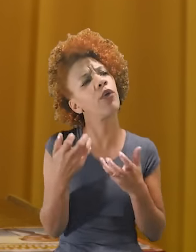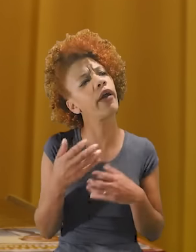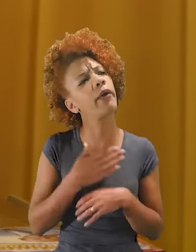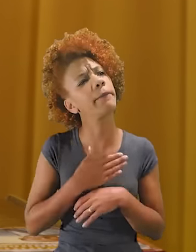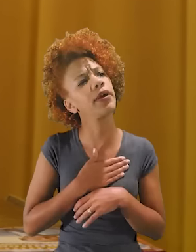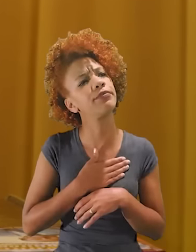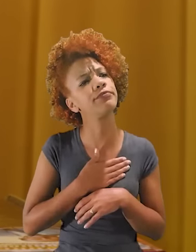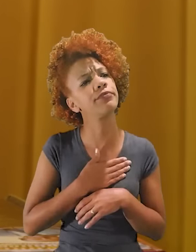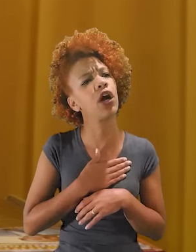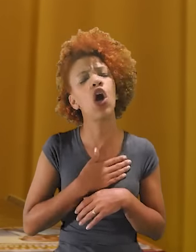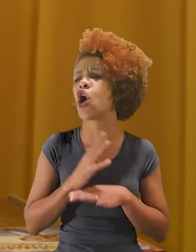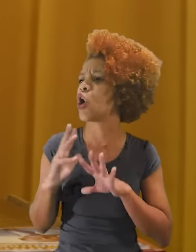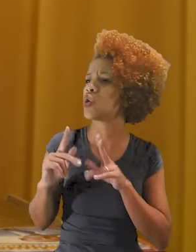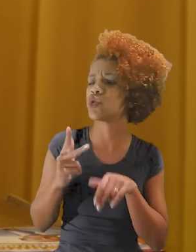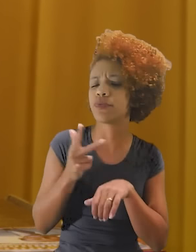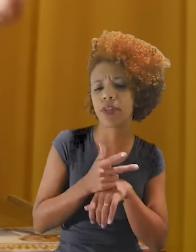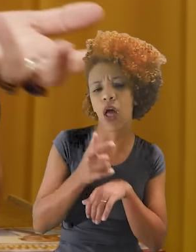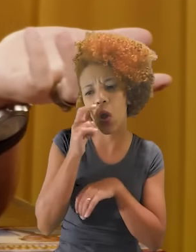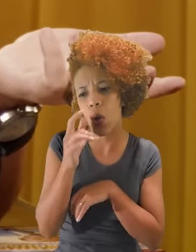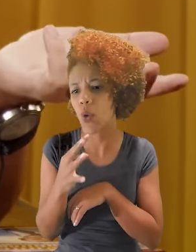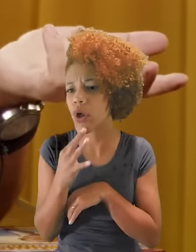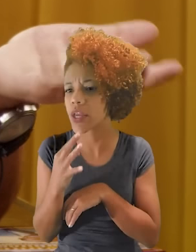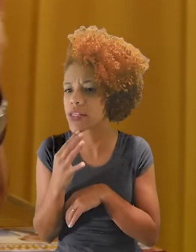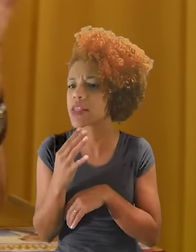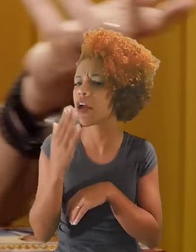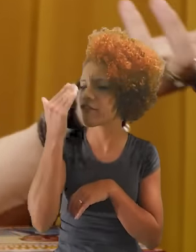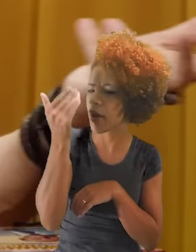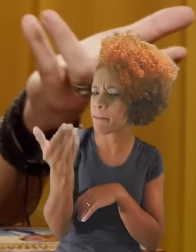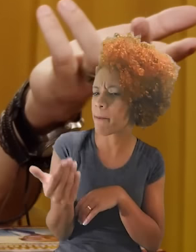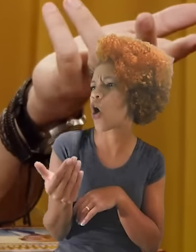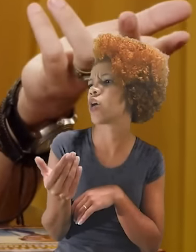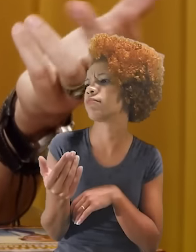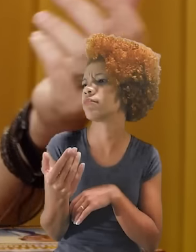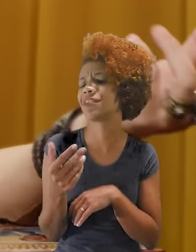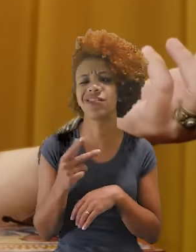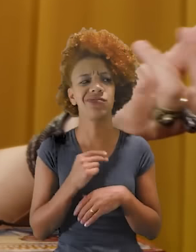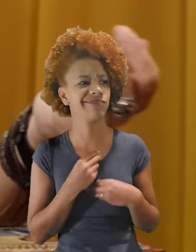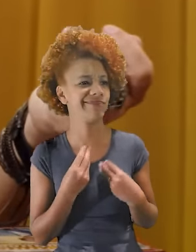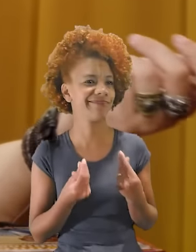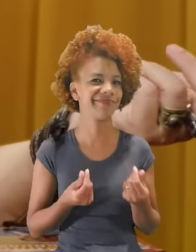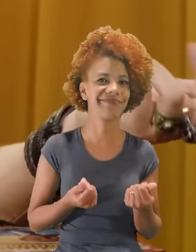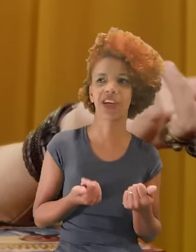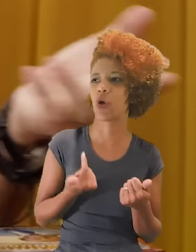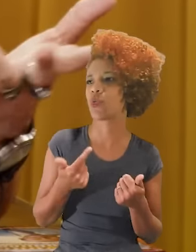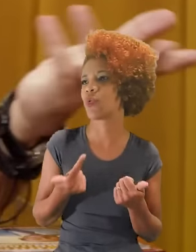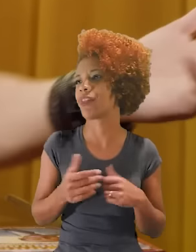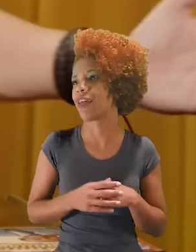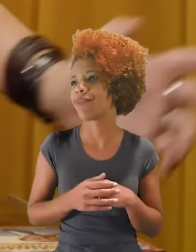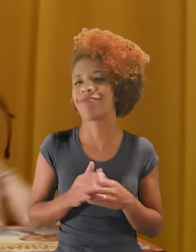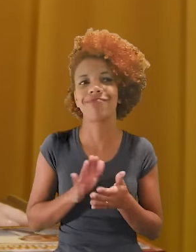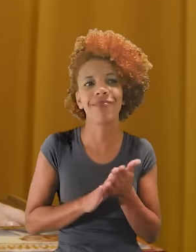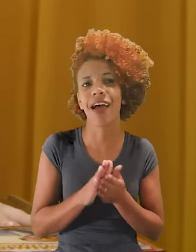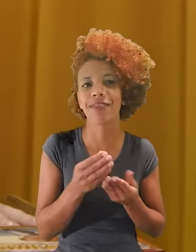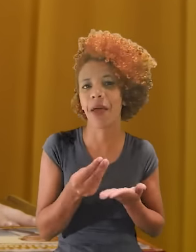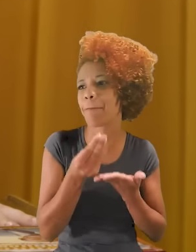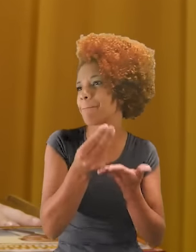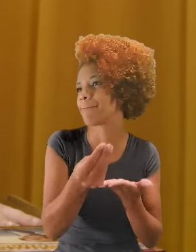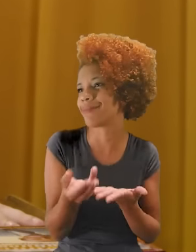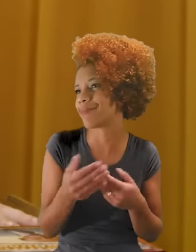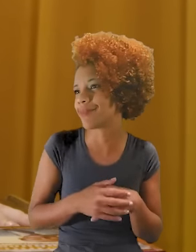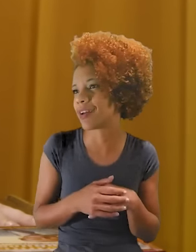cara, todo mundo que vai no estúdio, às vezes conhecer, é muito artista, né? Muita gente famosa ia conhecer o estúdio, ele ficava sem graça que os caras vão lá e não tem o que oferecer pro cara, né? O